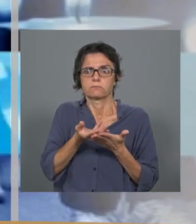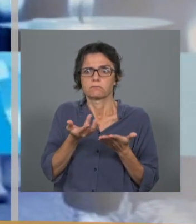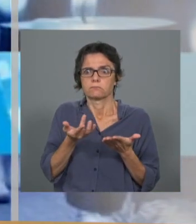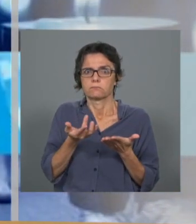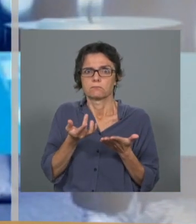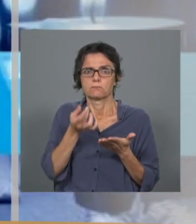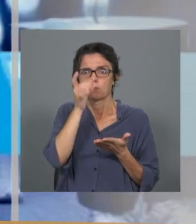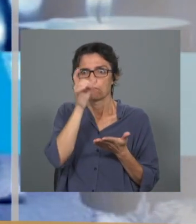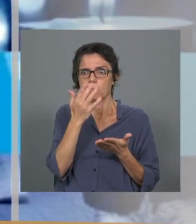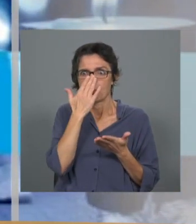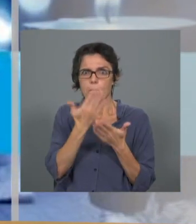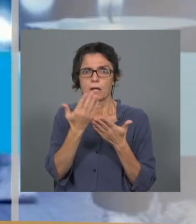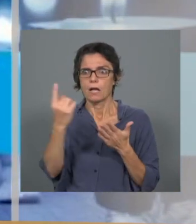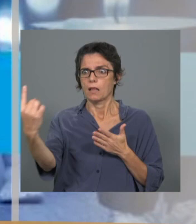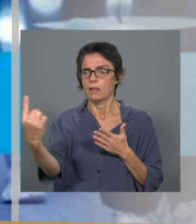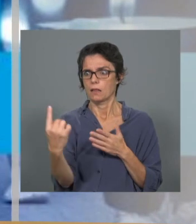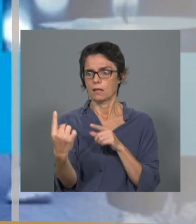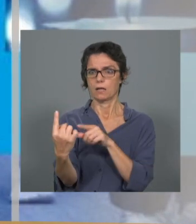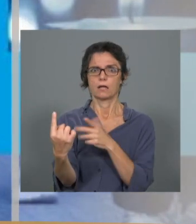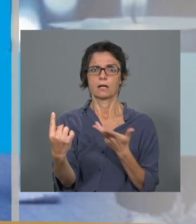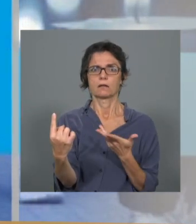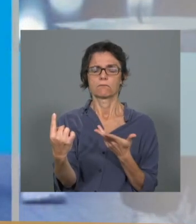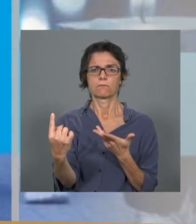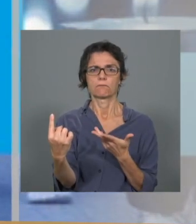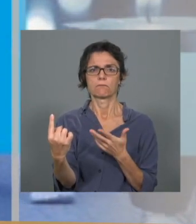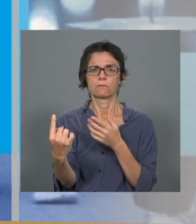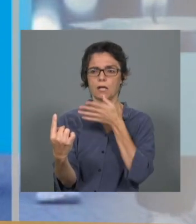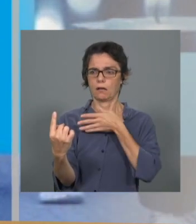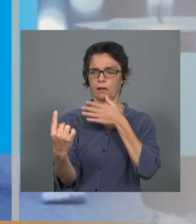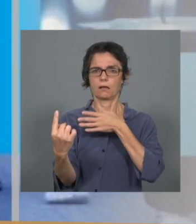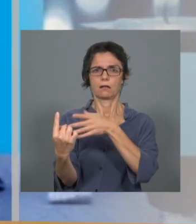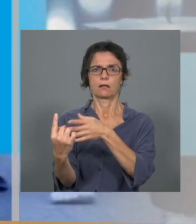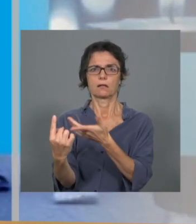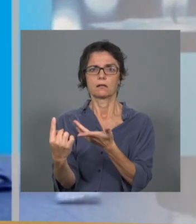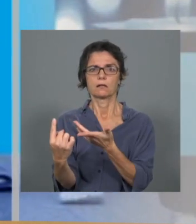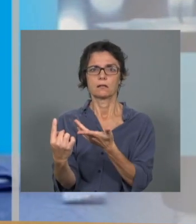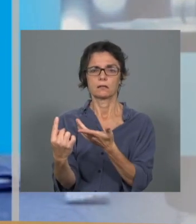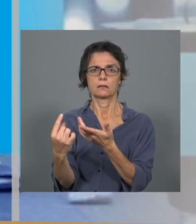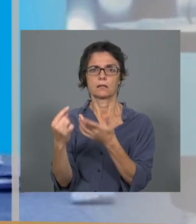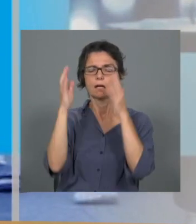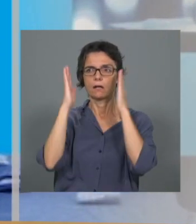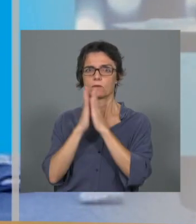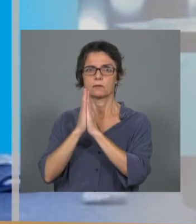questão de a filha apresentar-lhe a ela este facto de Nossa Senhora ter aparecido e ela não estava